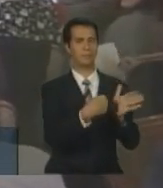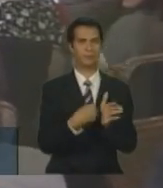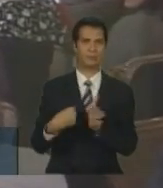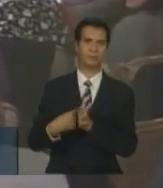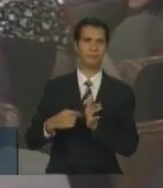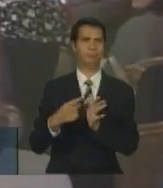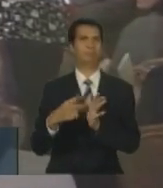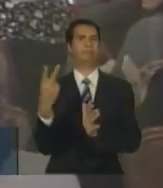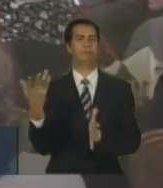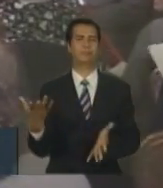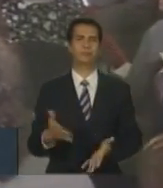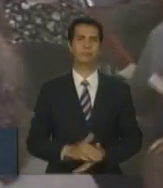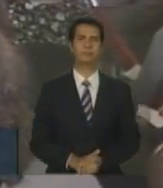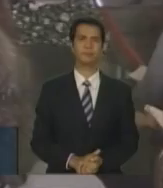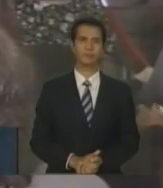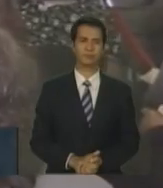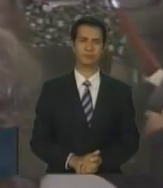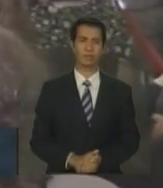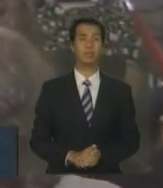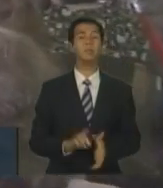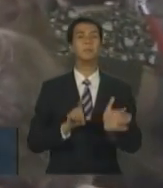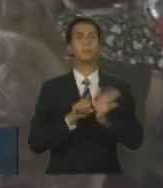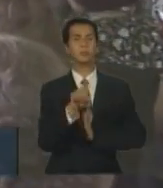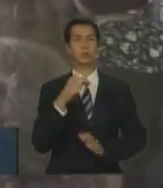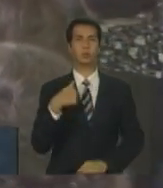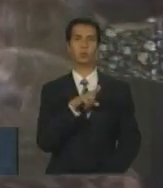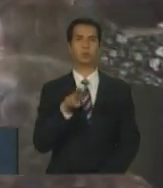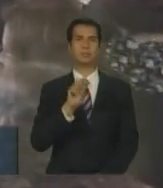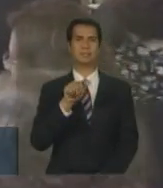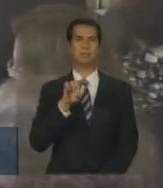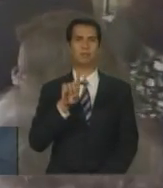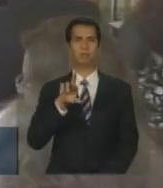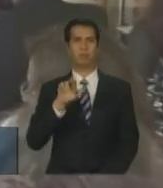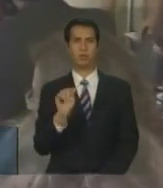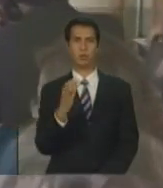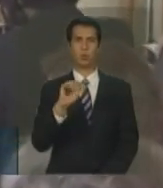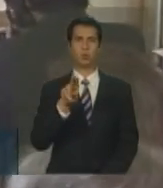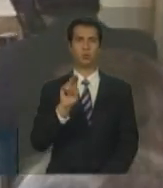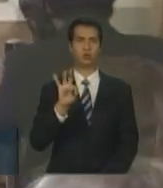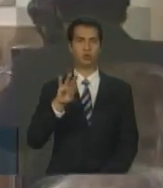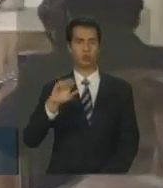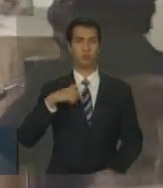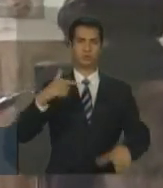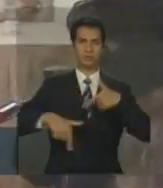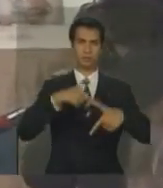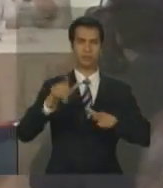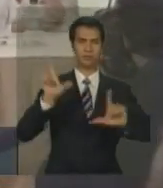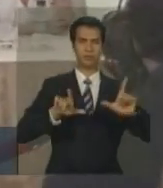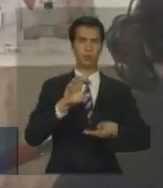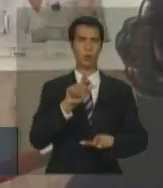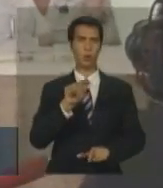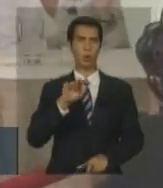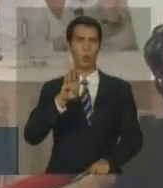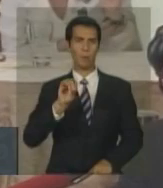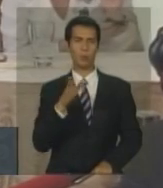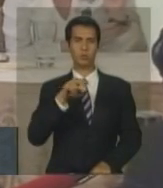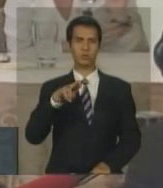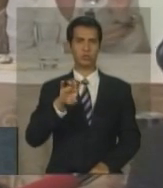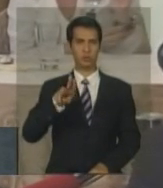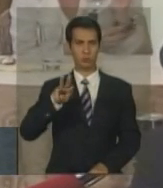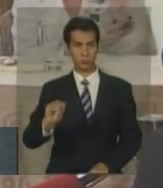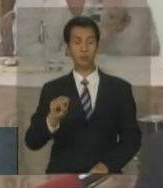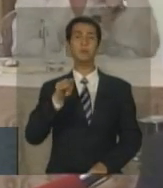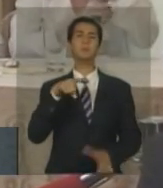pessoas. Boa tarde, presidente. Boa tarde. Sandra Coutinho, da Globo News. Eu queria perguntar para a senhora recebeu alguma repercussão para as propostas do discurso de ontem de